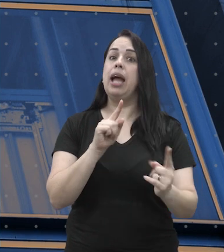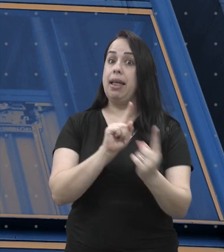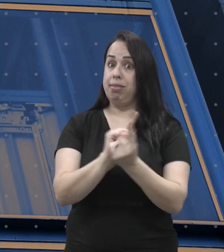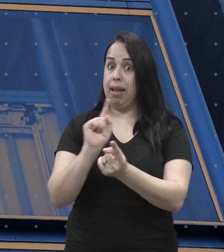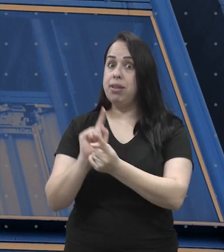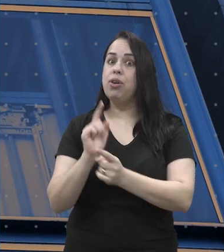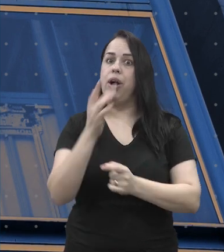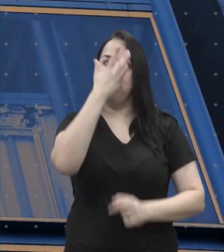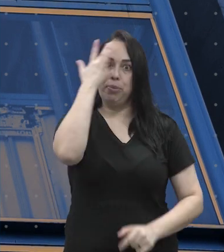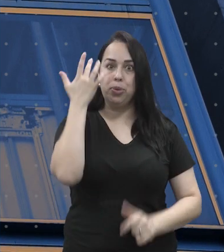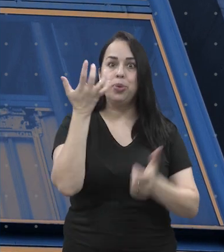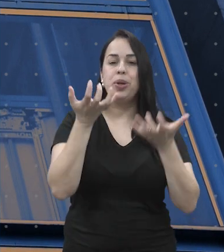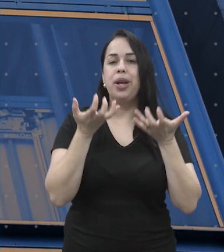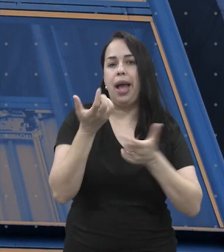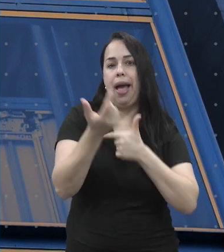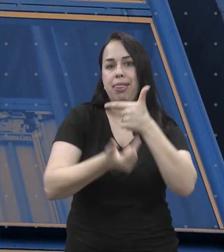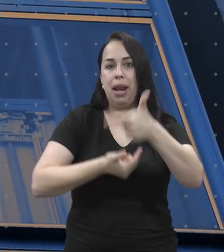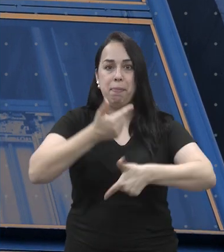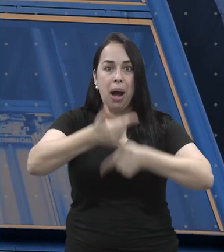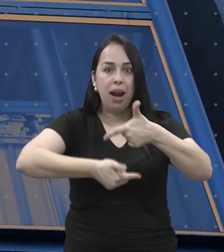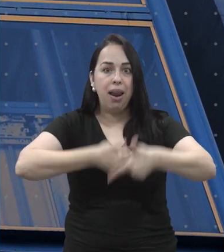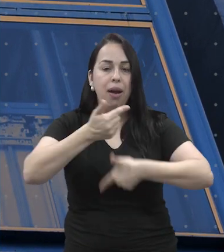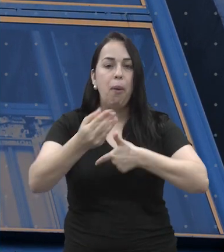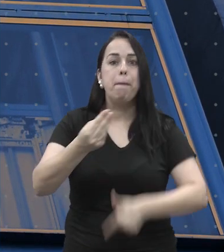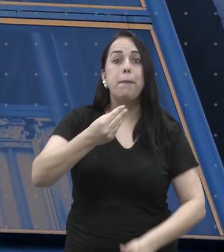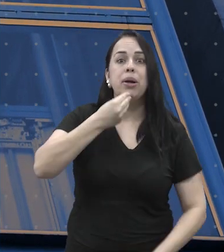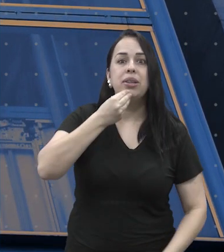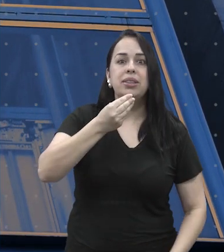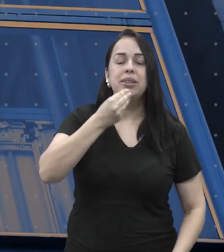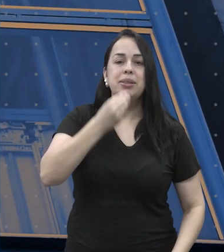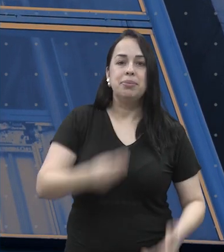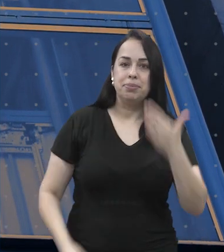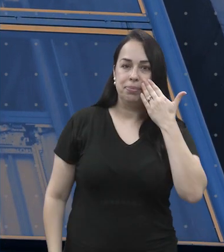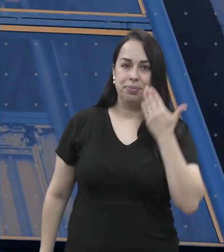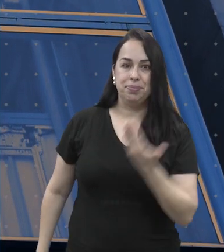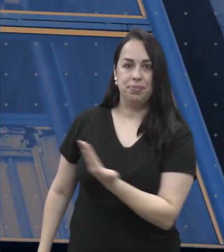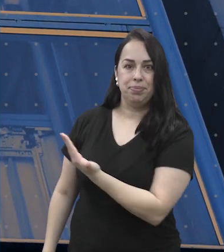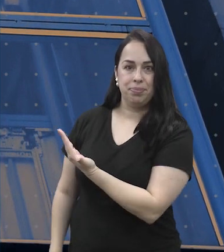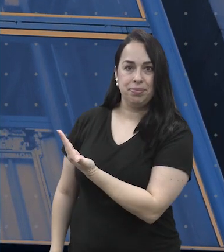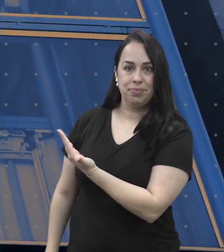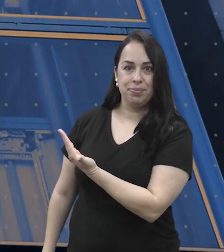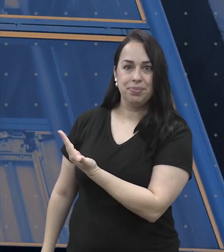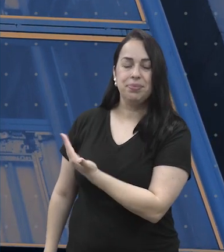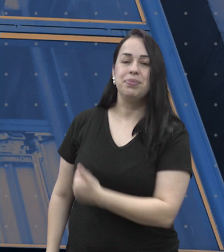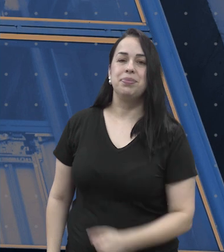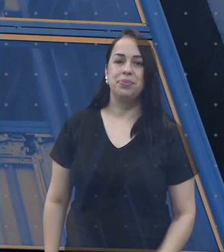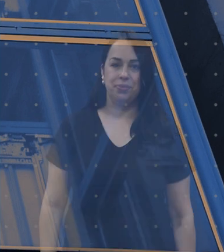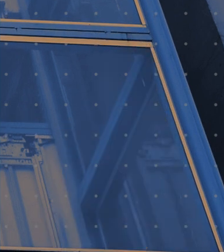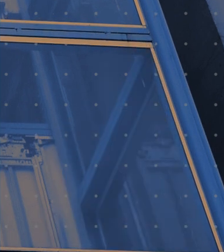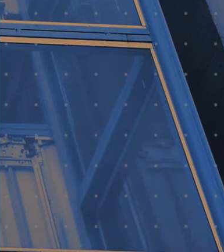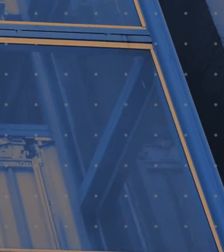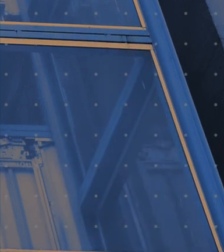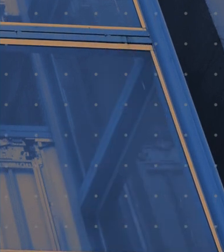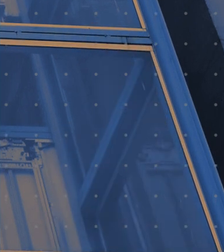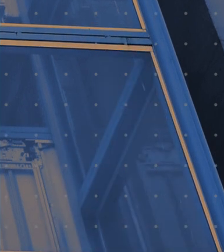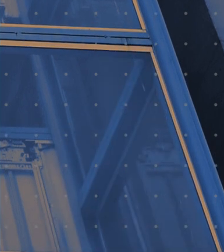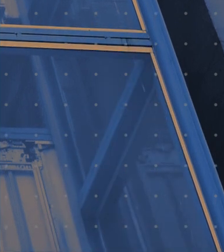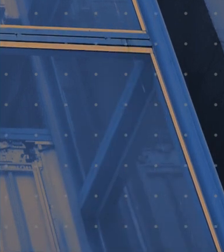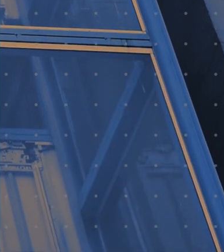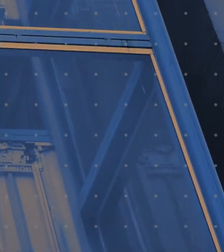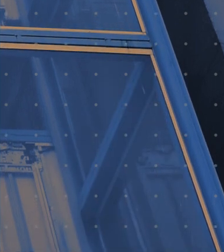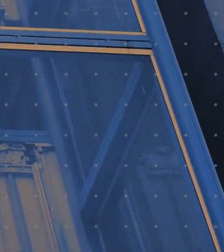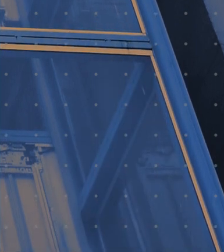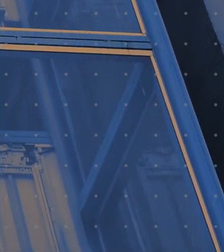O PAT, Posto de Atendimento ao Trabalhador de São José dos Campos, tem oportunidades de emprego para ajudante